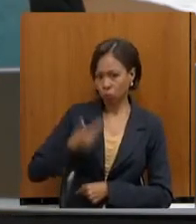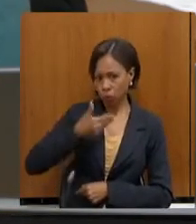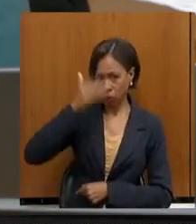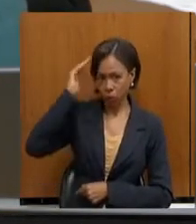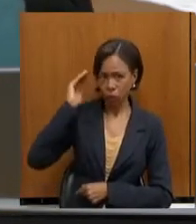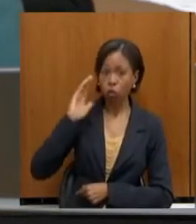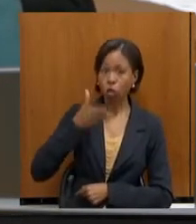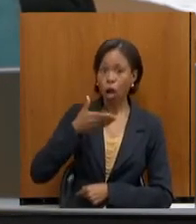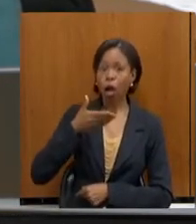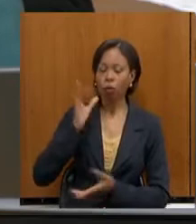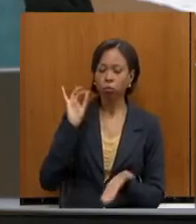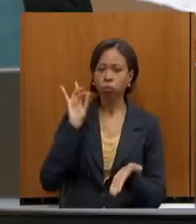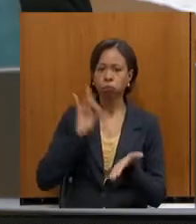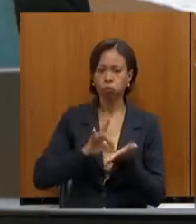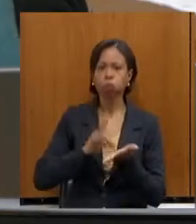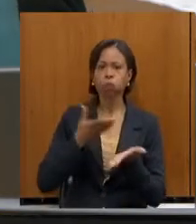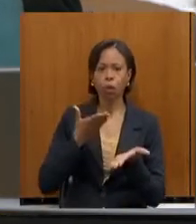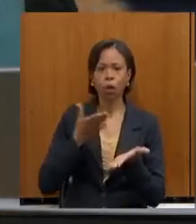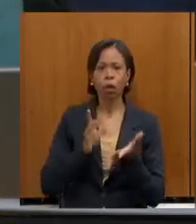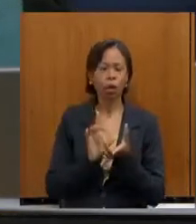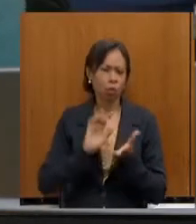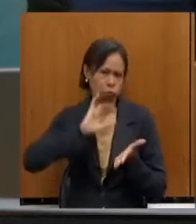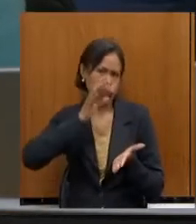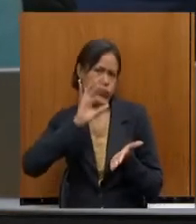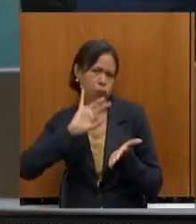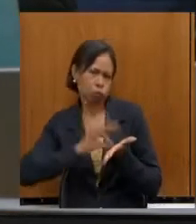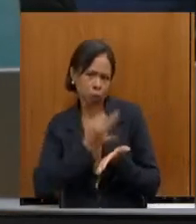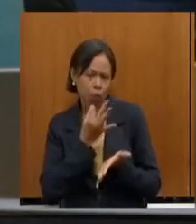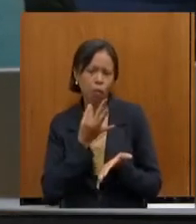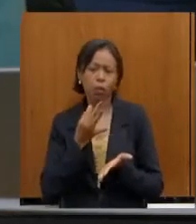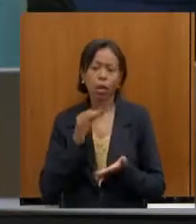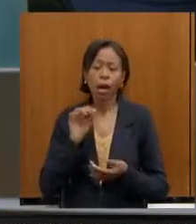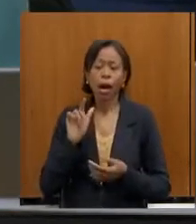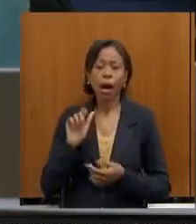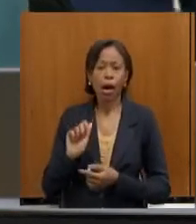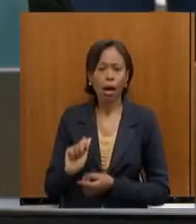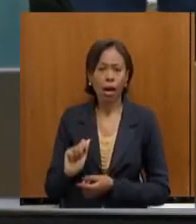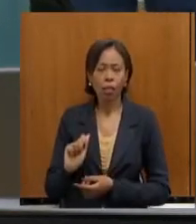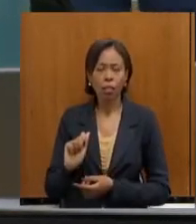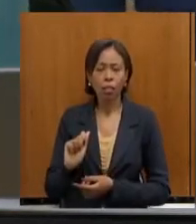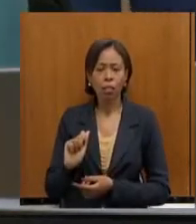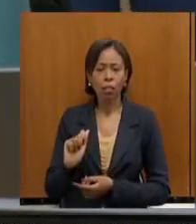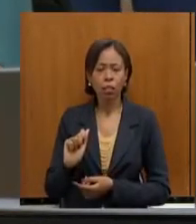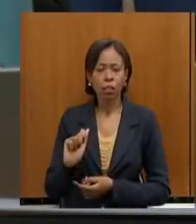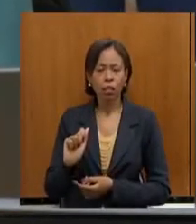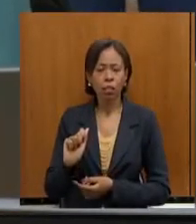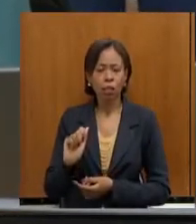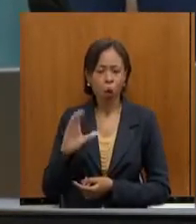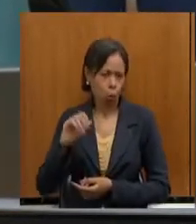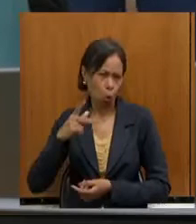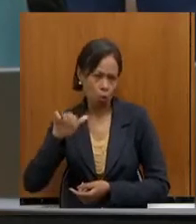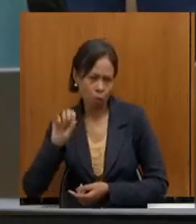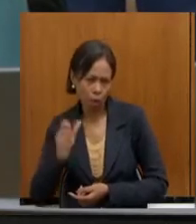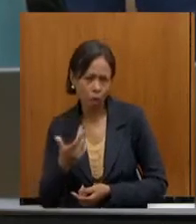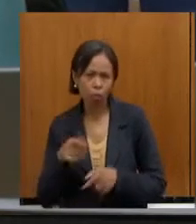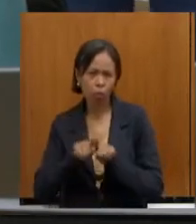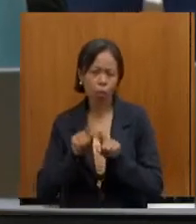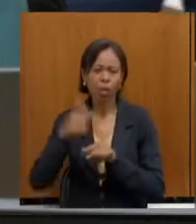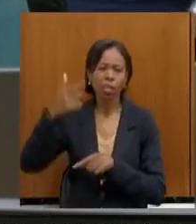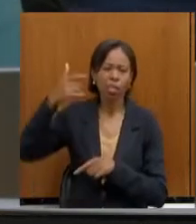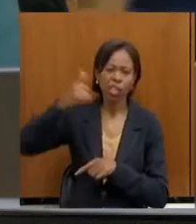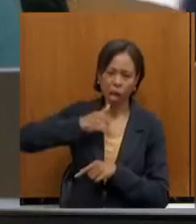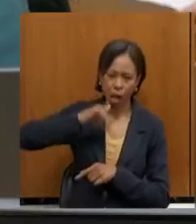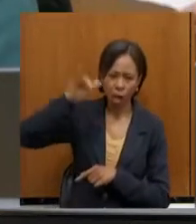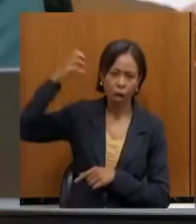de águas e Agência Nacional de Energia Elétrica assim como Ministério de Minas e energia é solicitando que